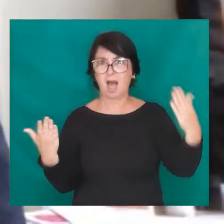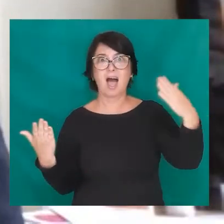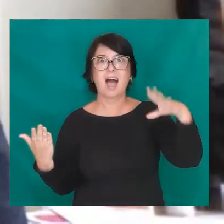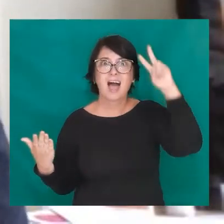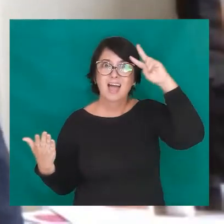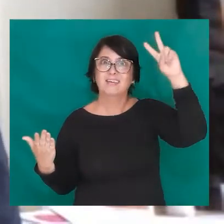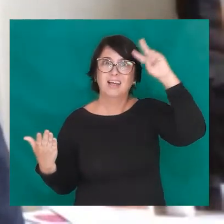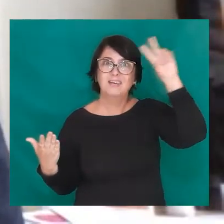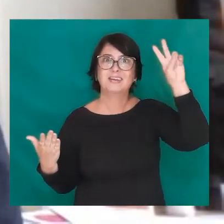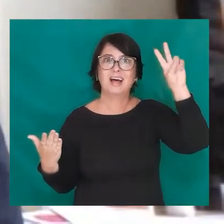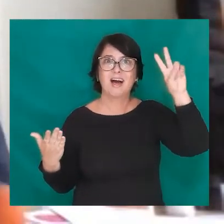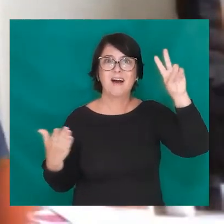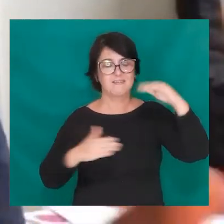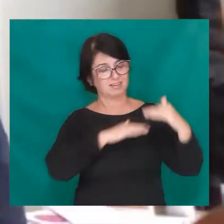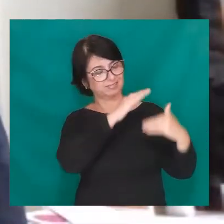dali, construía